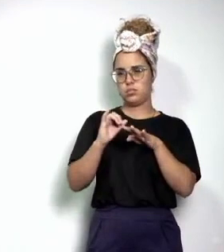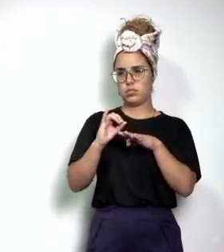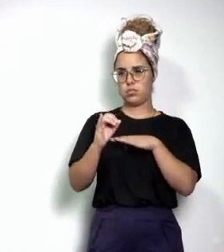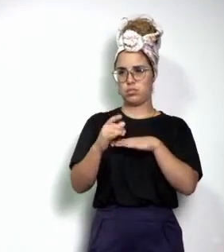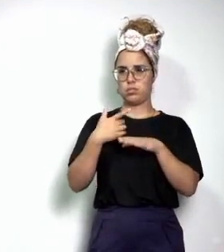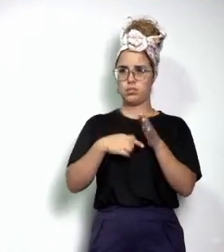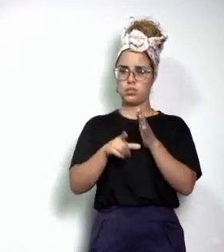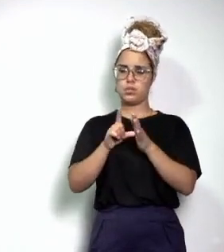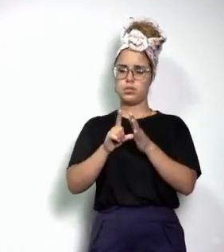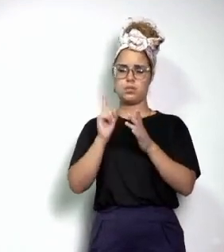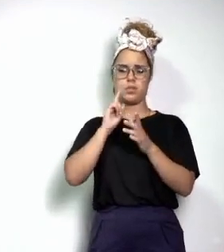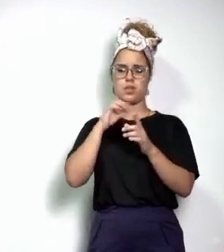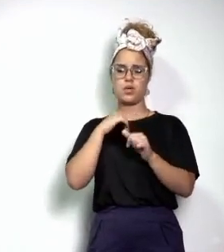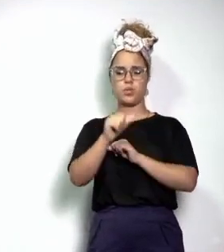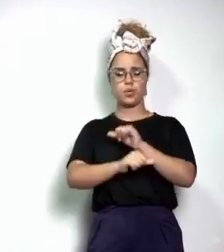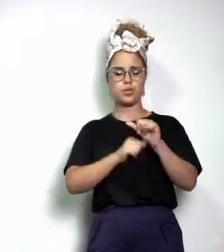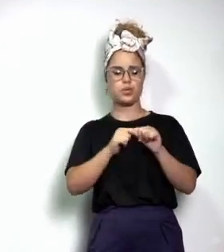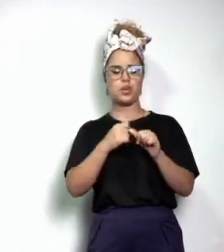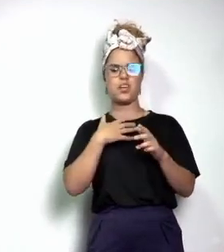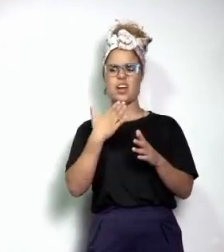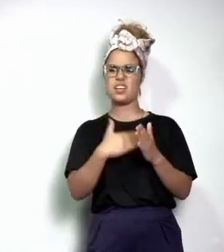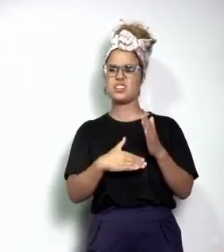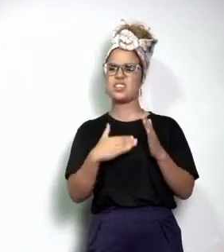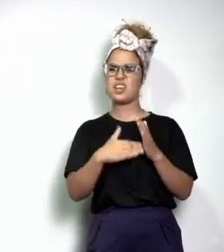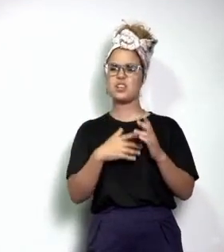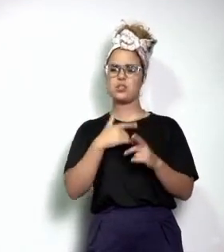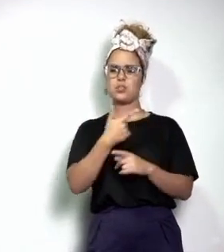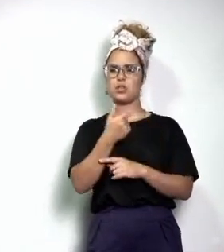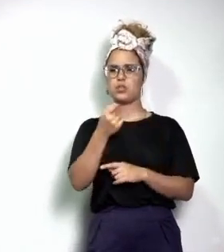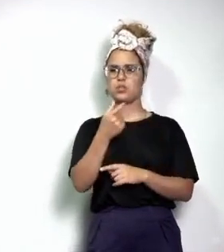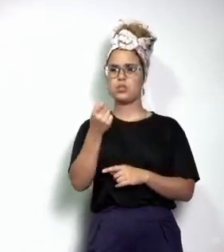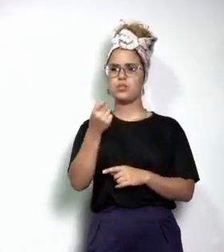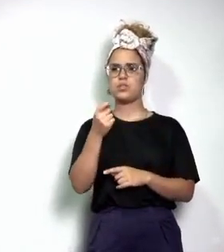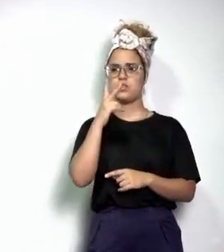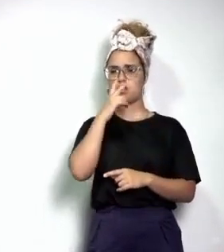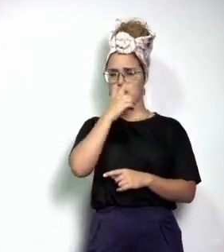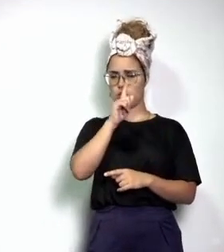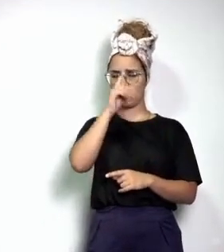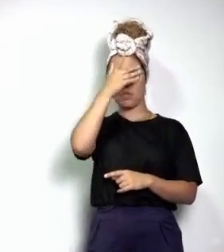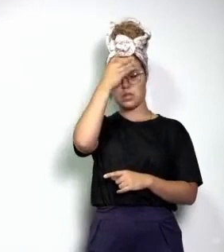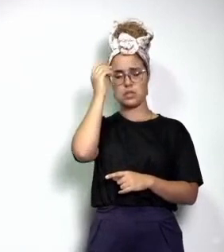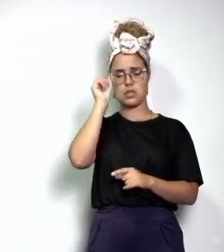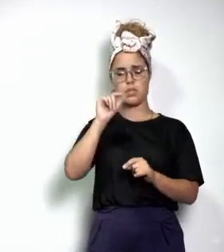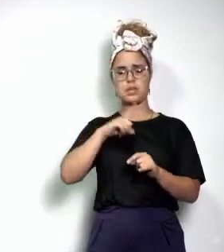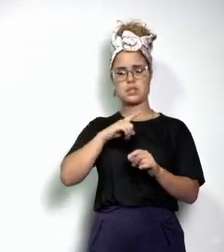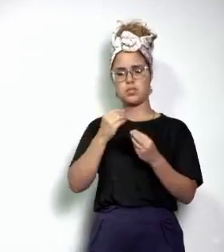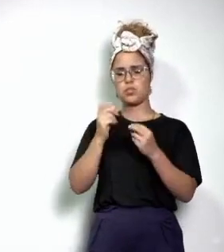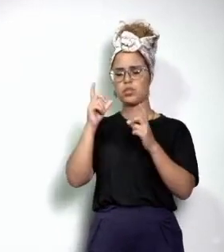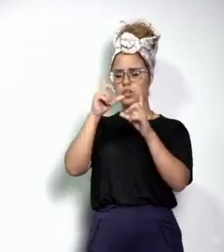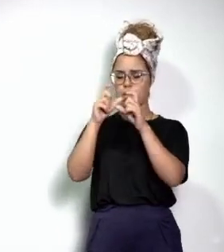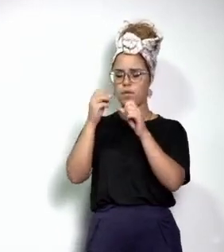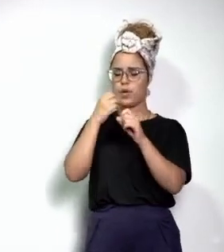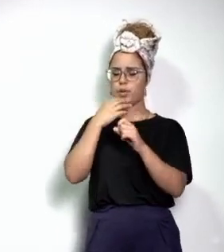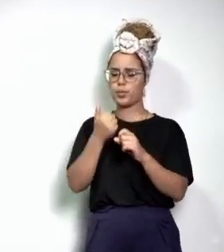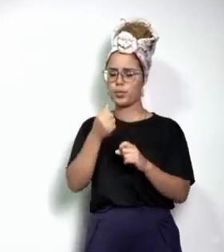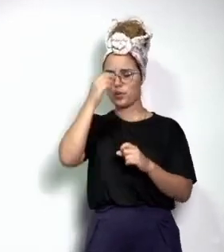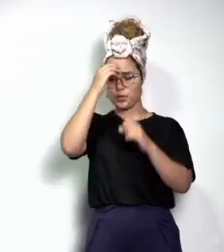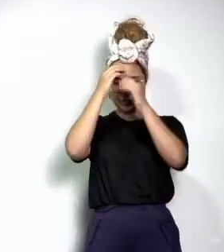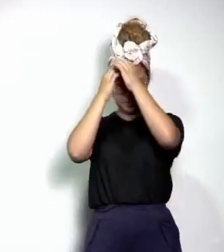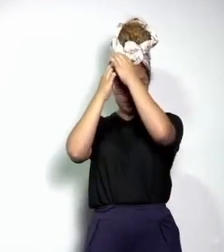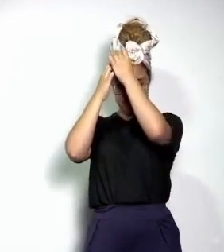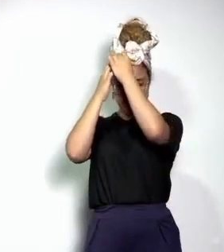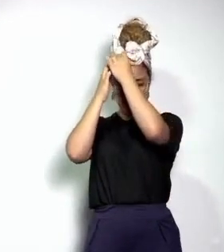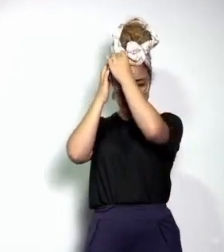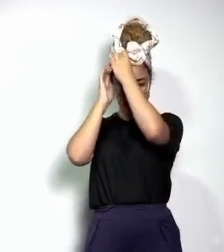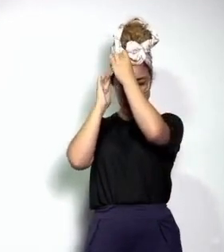as últimas atualizações acho que são de 2020, se eu não estiver enganada. Mas tem muita foto bacana, dá para